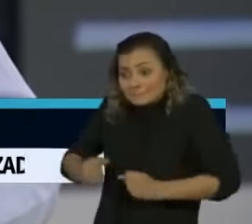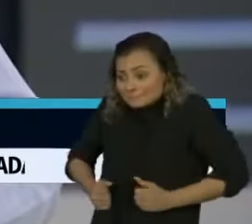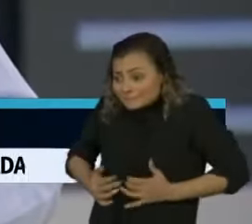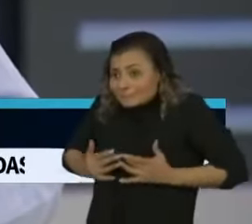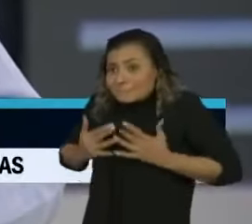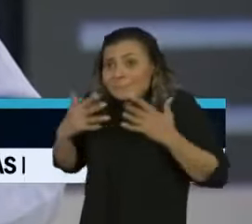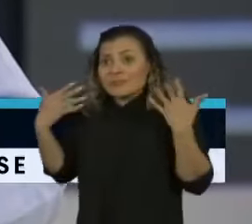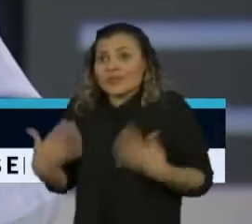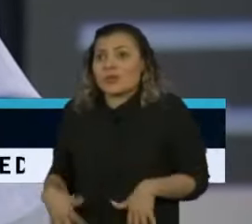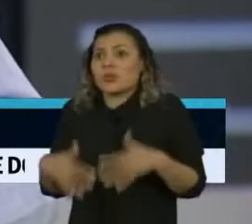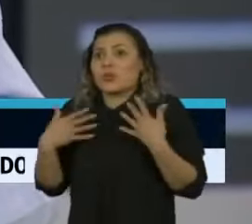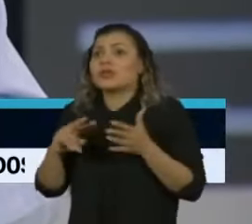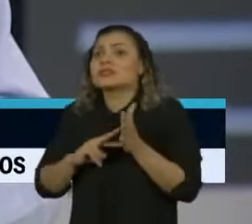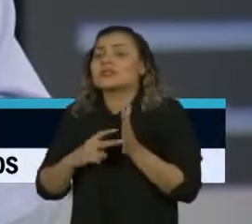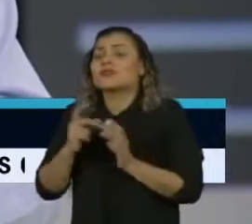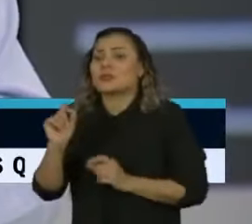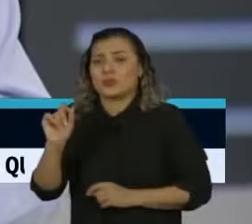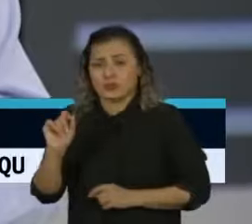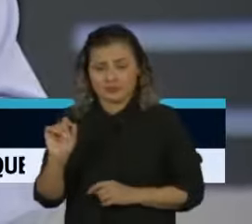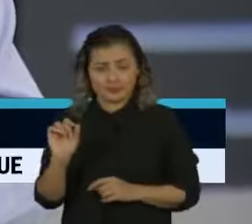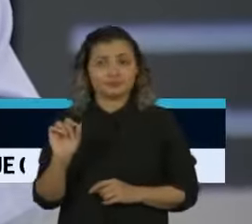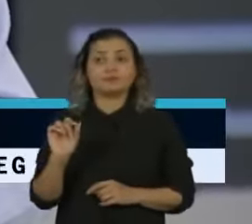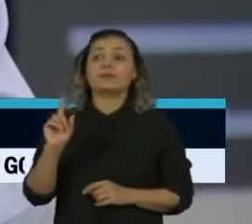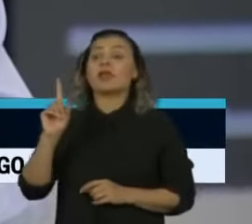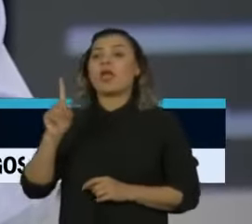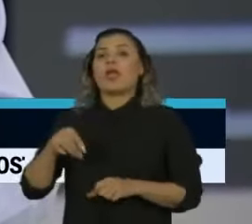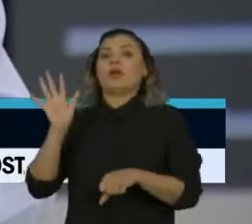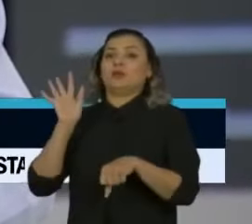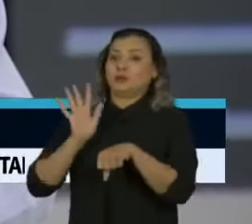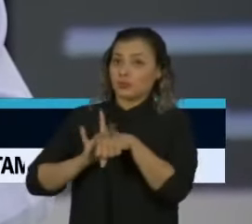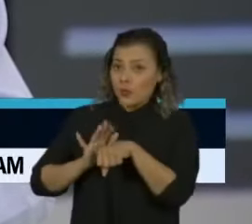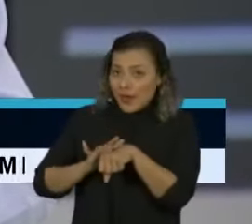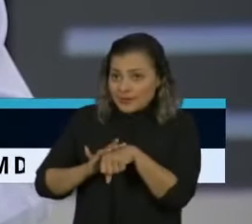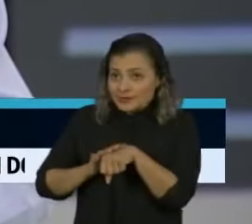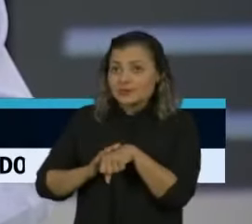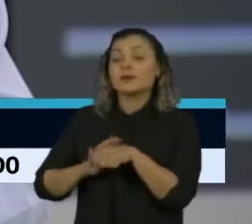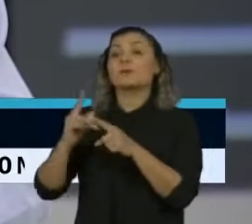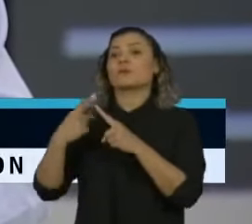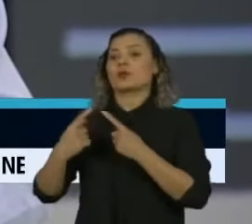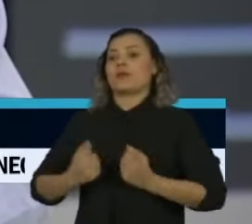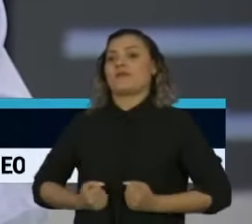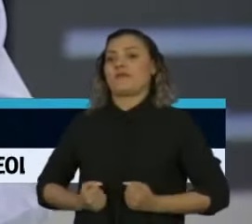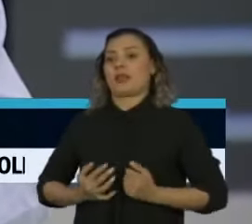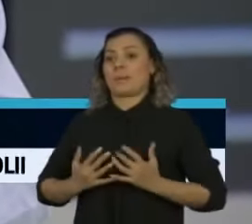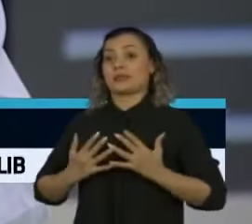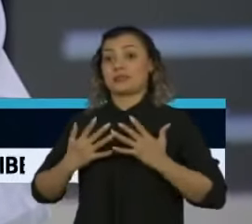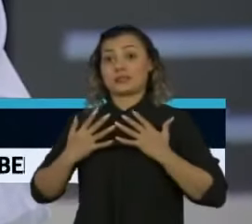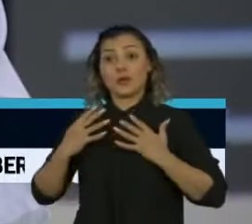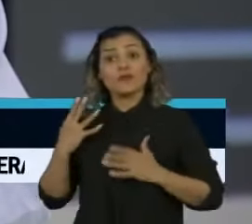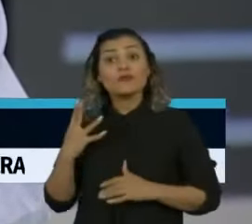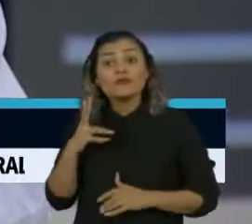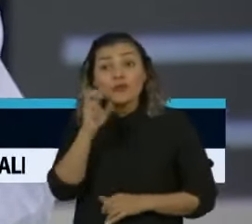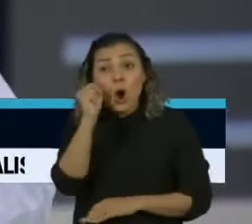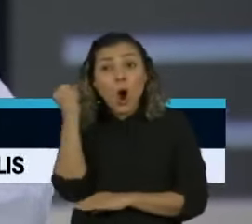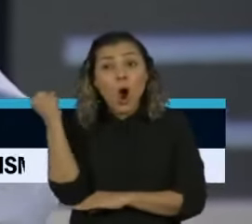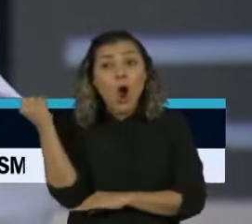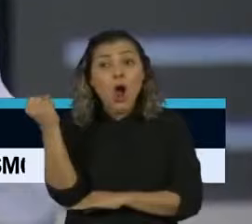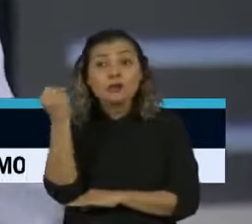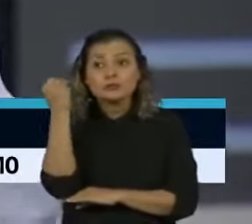né? O que é isso? É um acometimento de um processo inflamatório violento